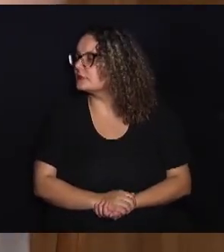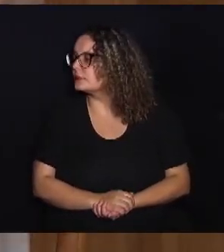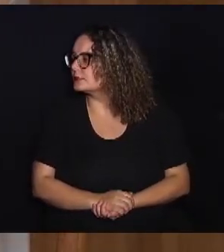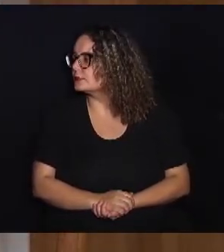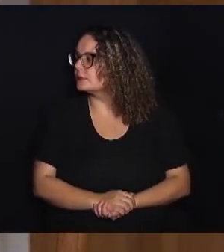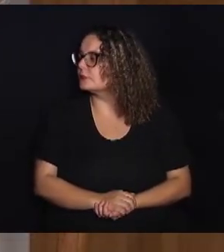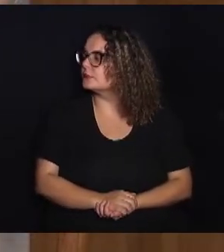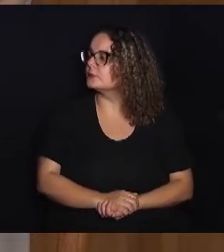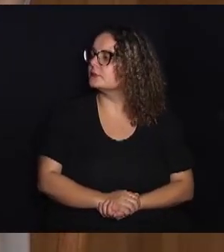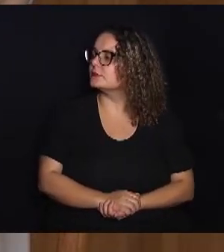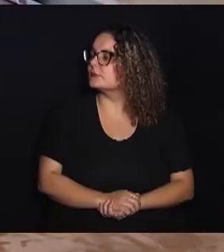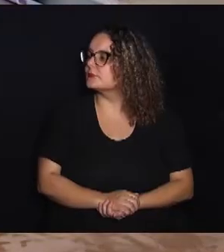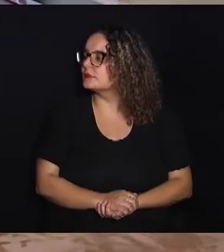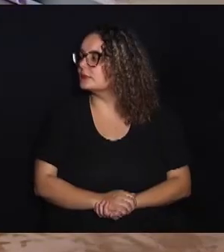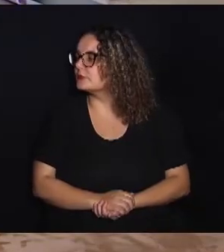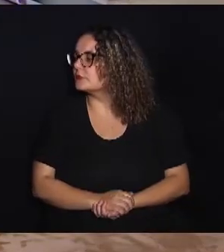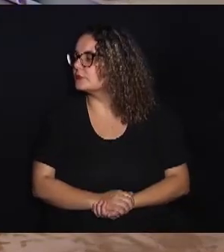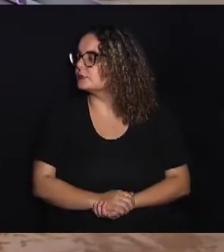Já tá